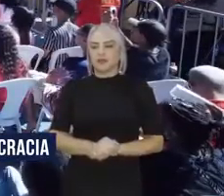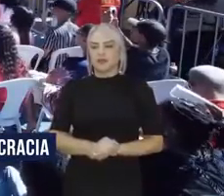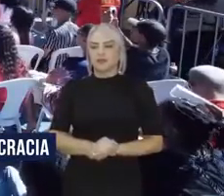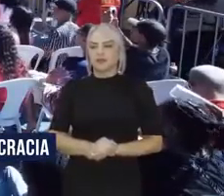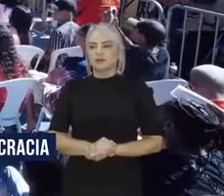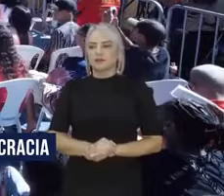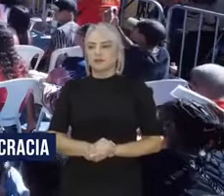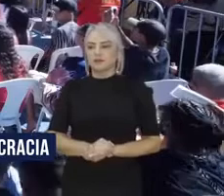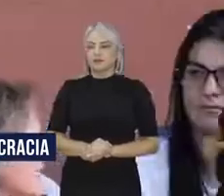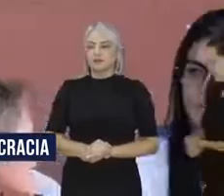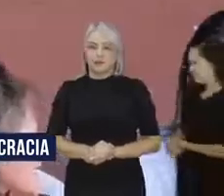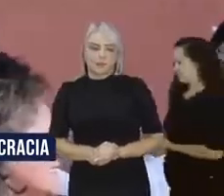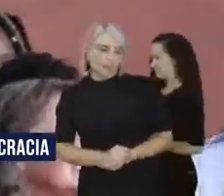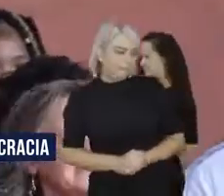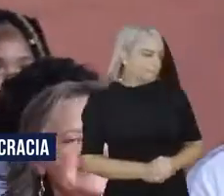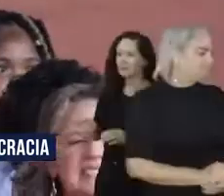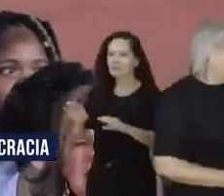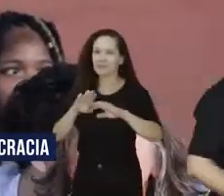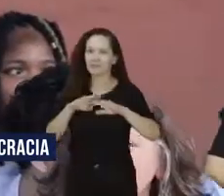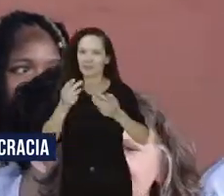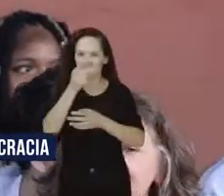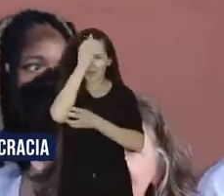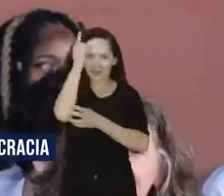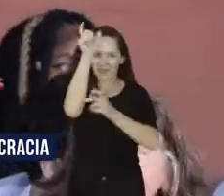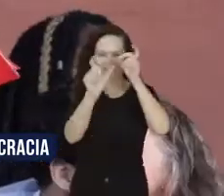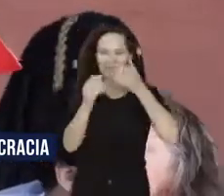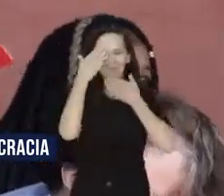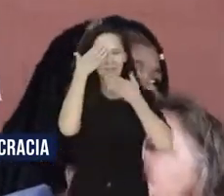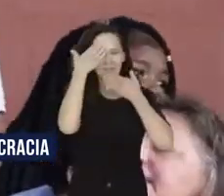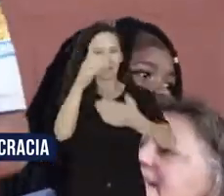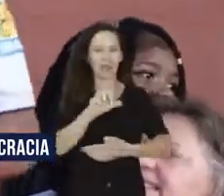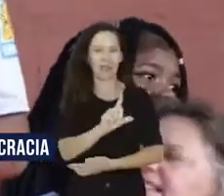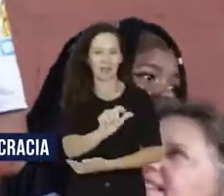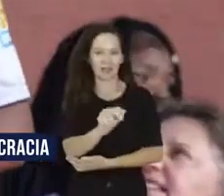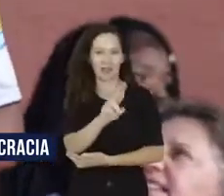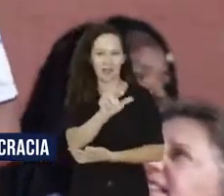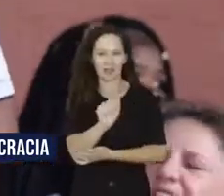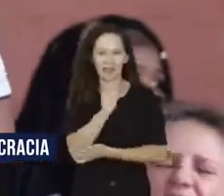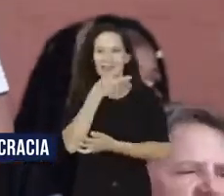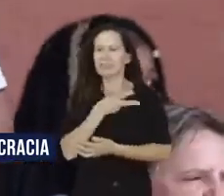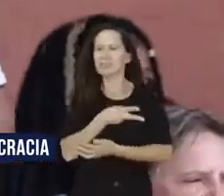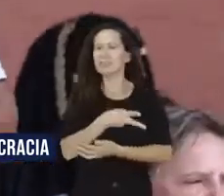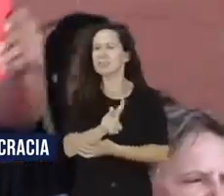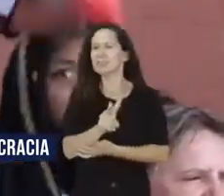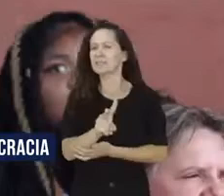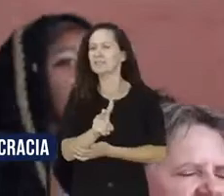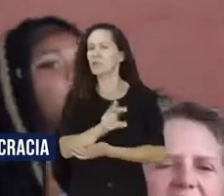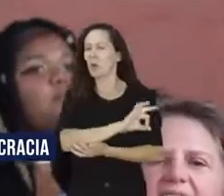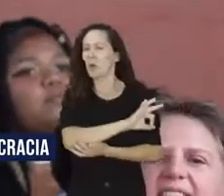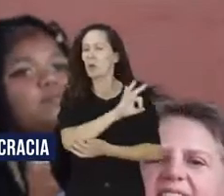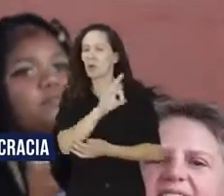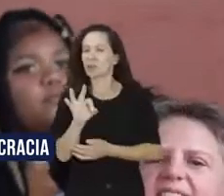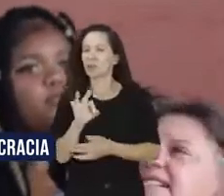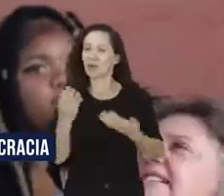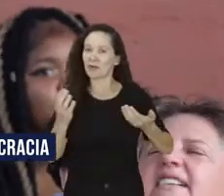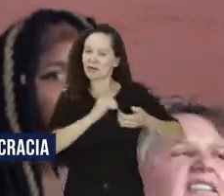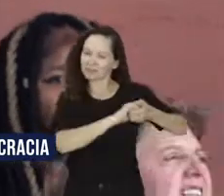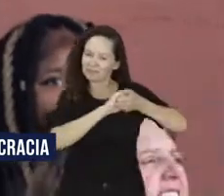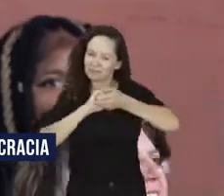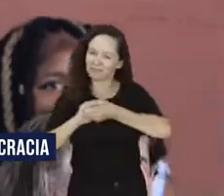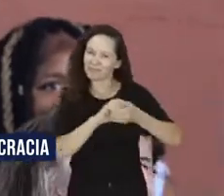É isso aí, gente. Muito obrigado, Lara. Arrasando sempre. Queria mandar um salve pro nosso camarote ali em